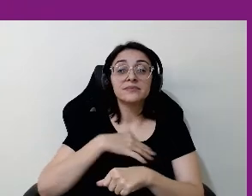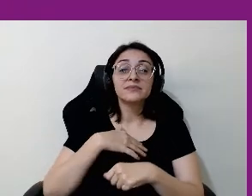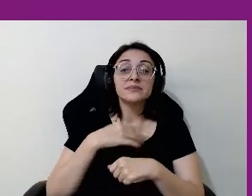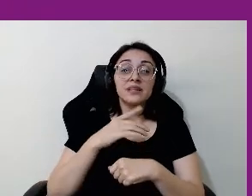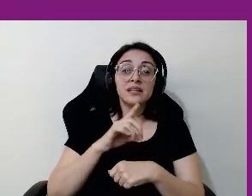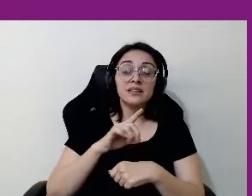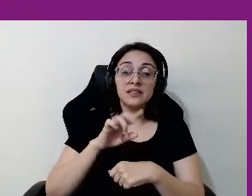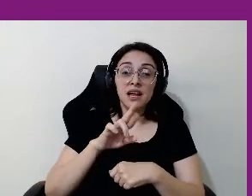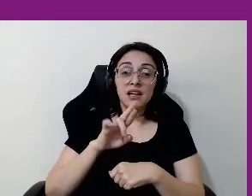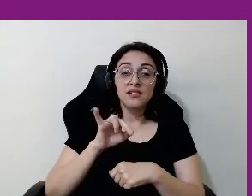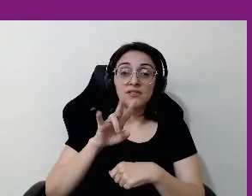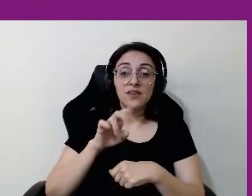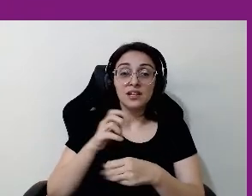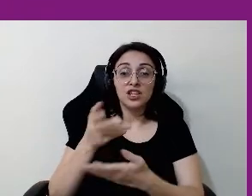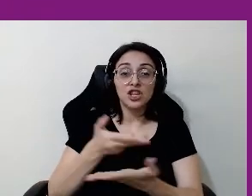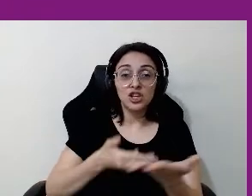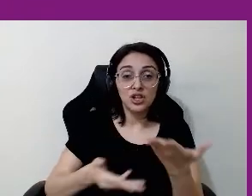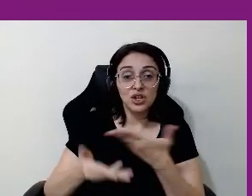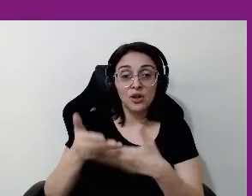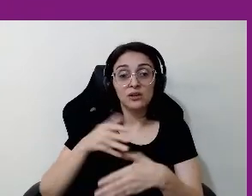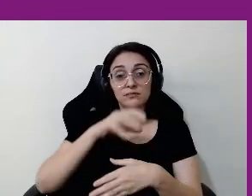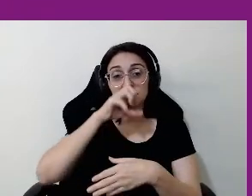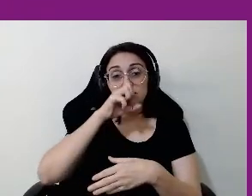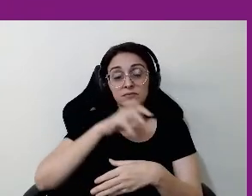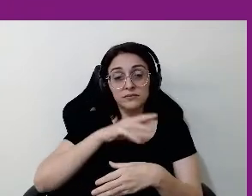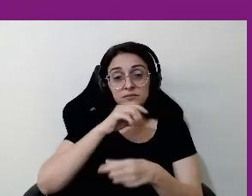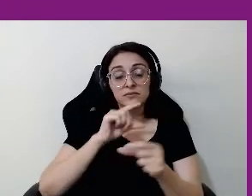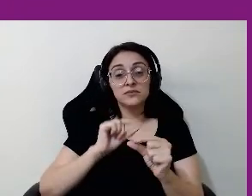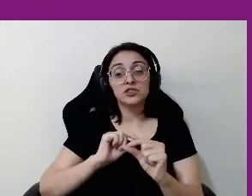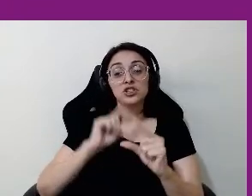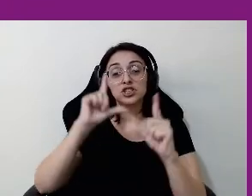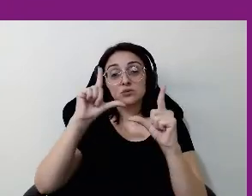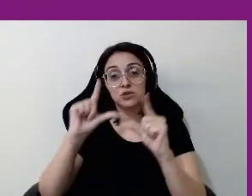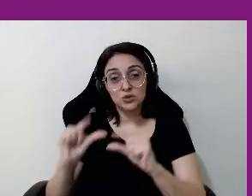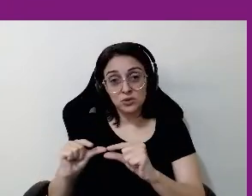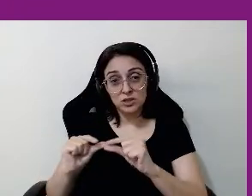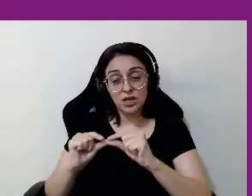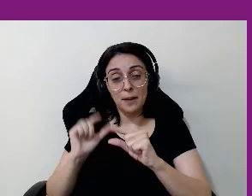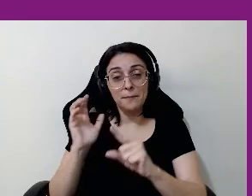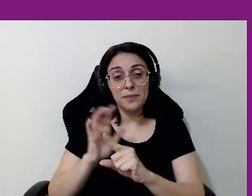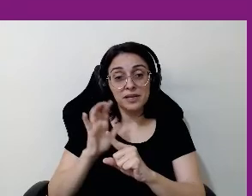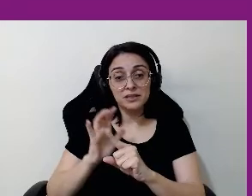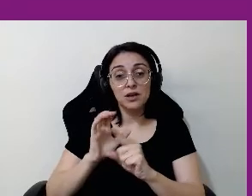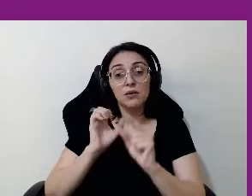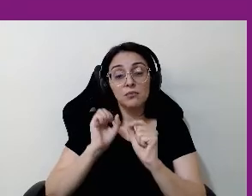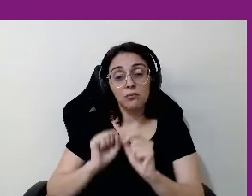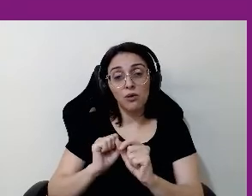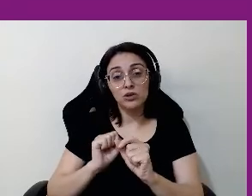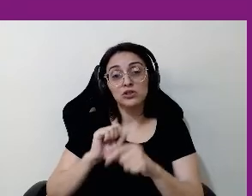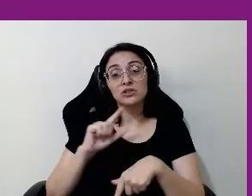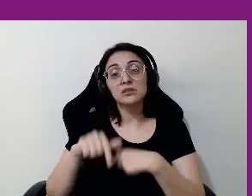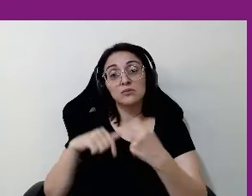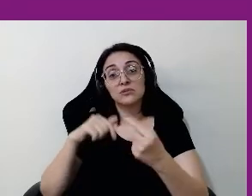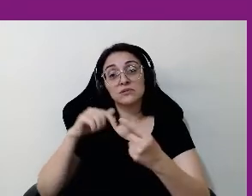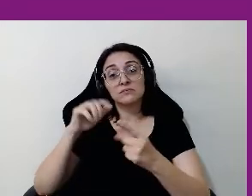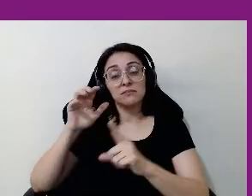respiratório e, consequentemente, aumentar ou diminuir a pressão pleural e aumentar uma eventual pressão